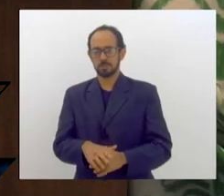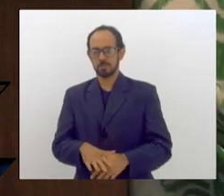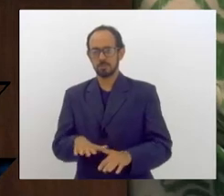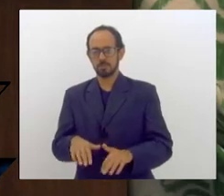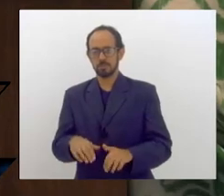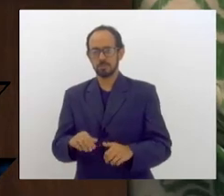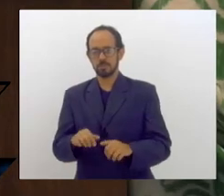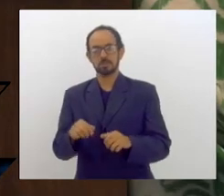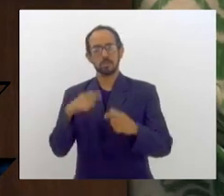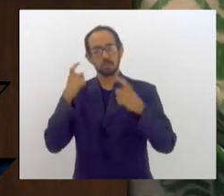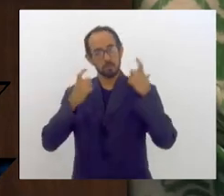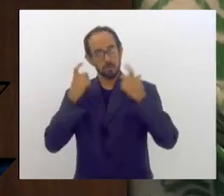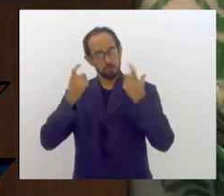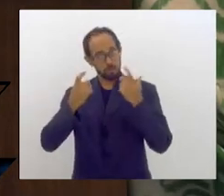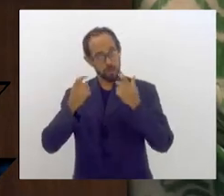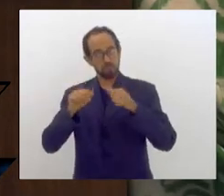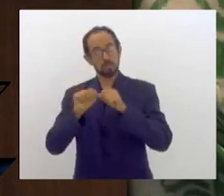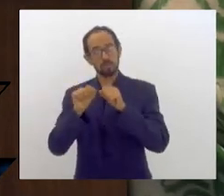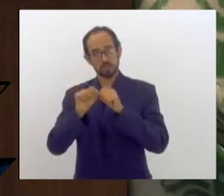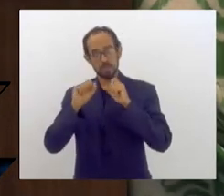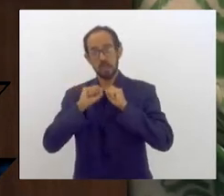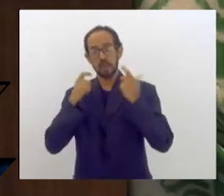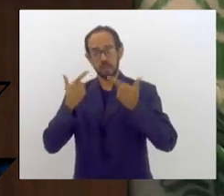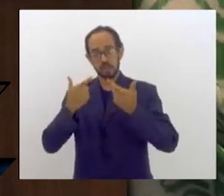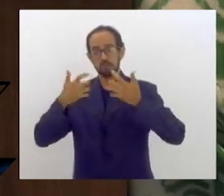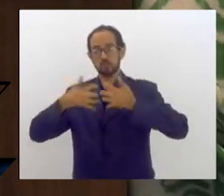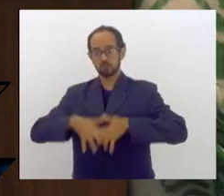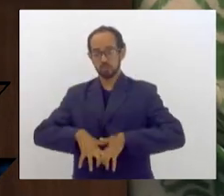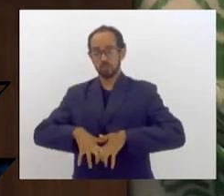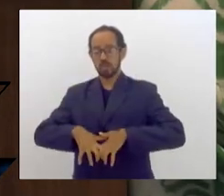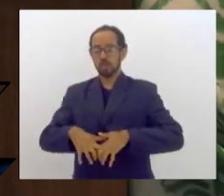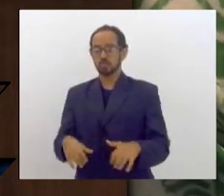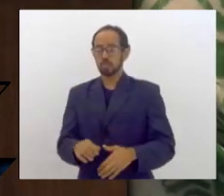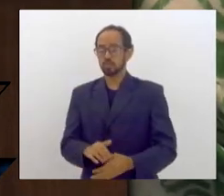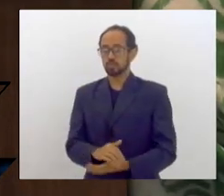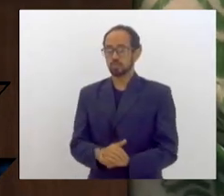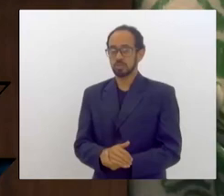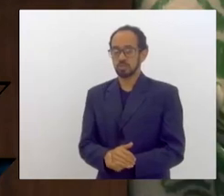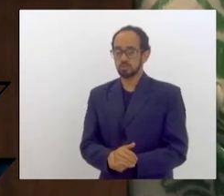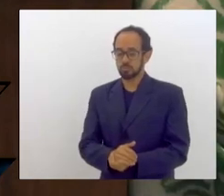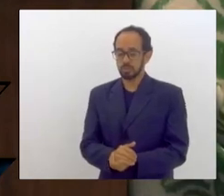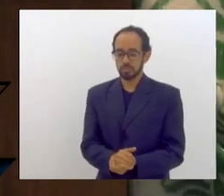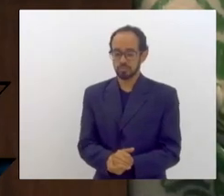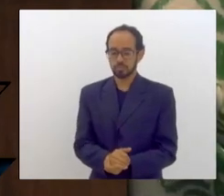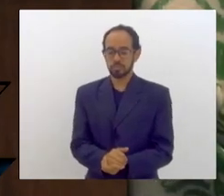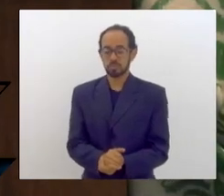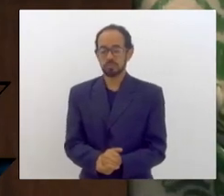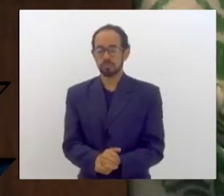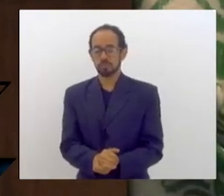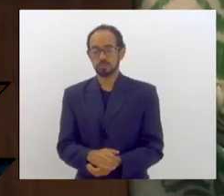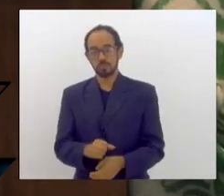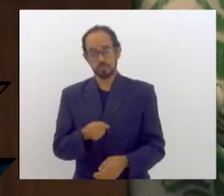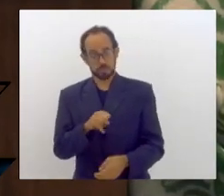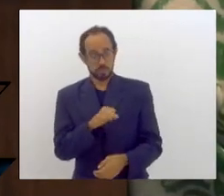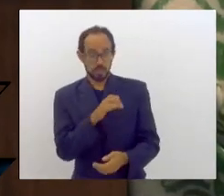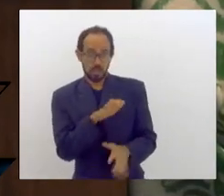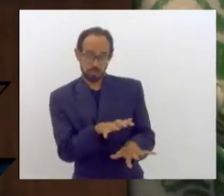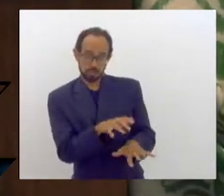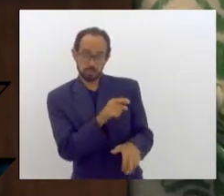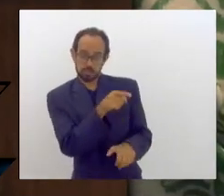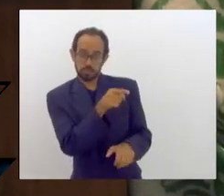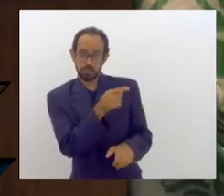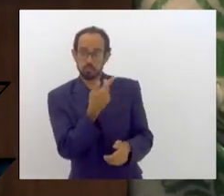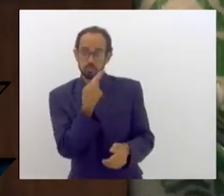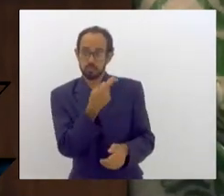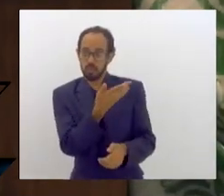o parlamento funcionar. Então, temos dois, né? se é isso que Vossa Excelência nos disse, que...